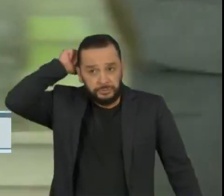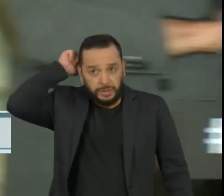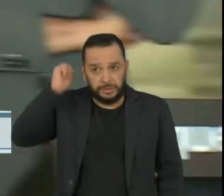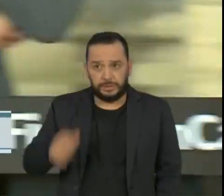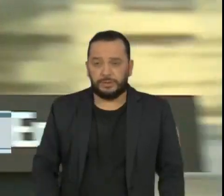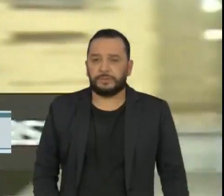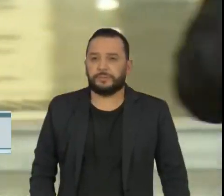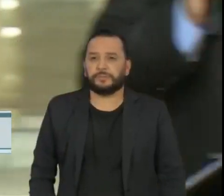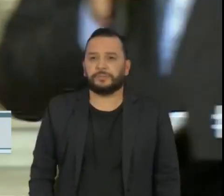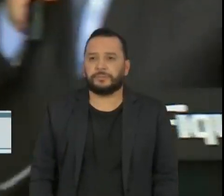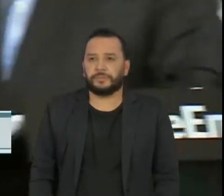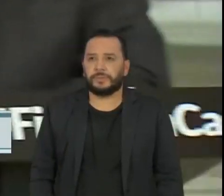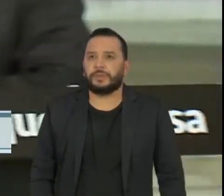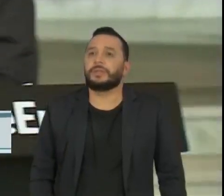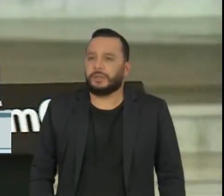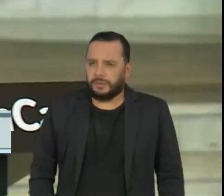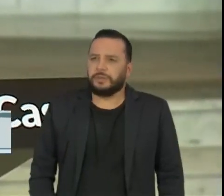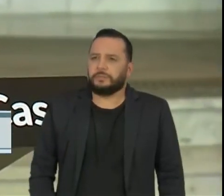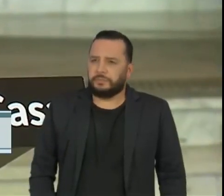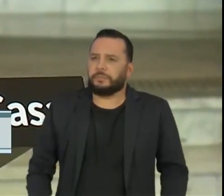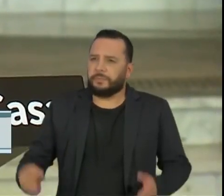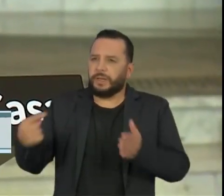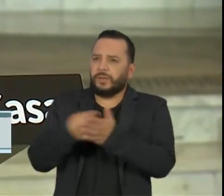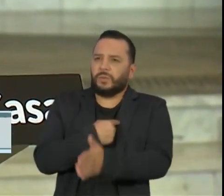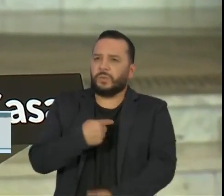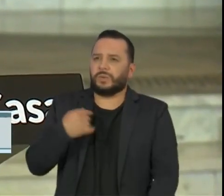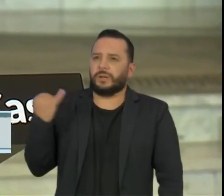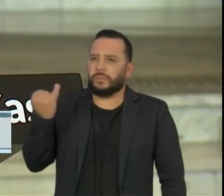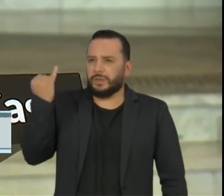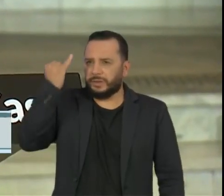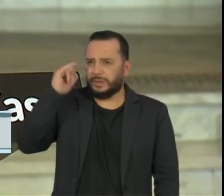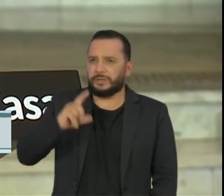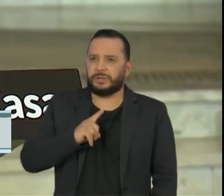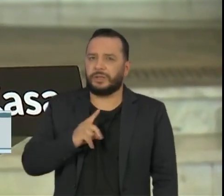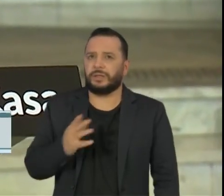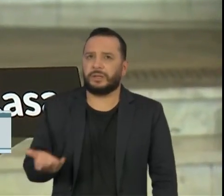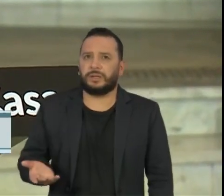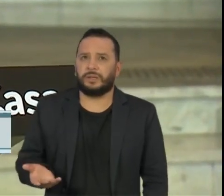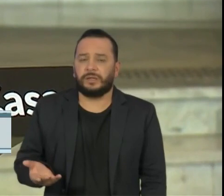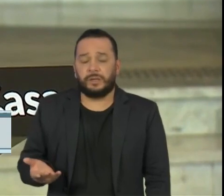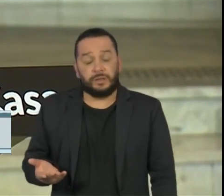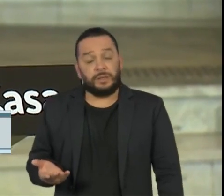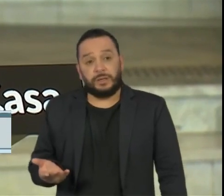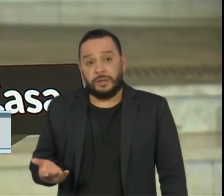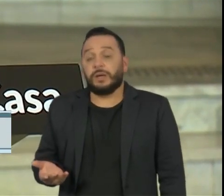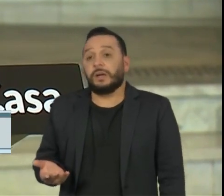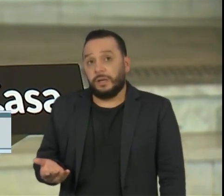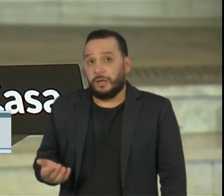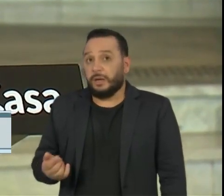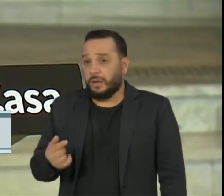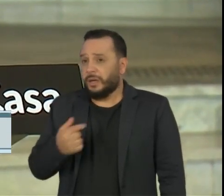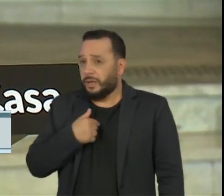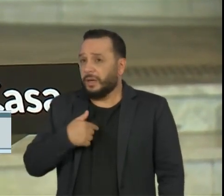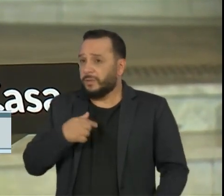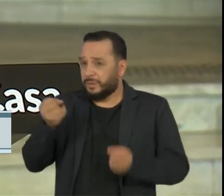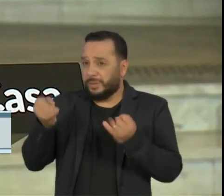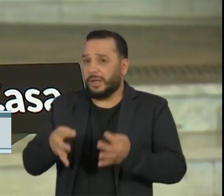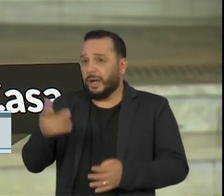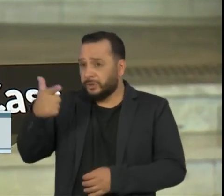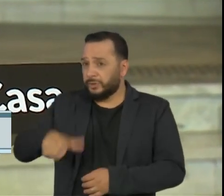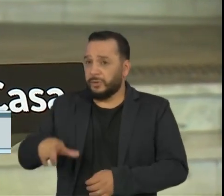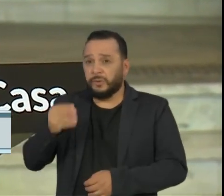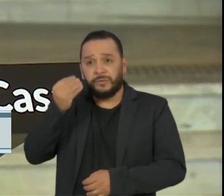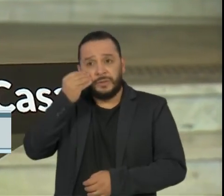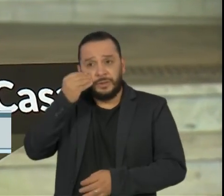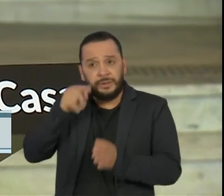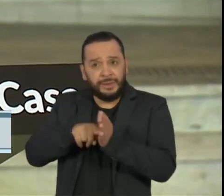Bem, é uma importante pergunta a sua. Quer dizer, eu tenho que voltar a bater na tecla do teste. Quer